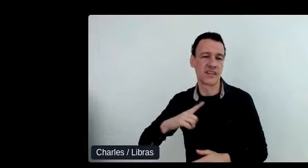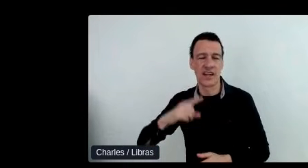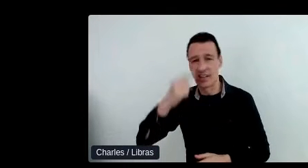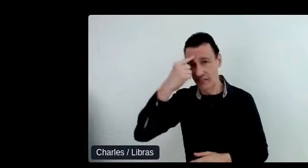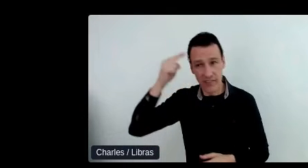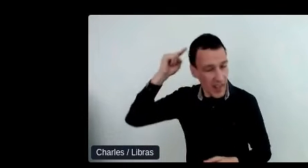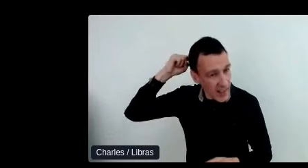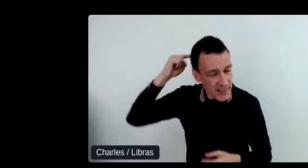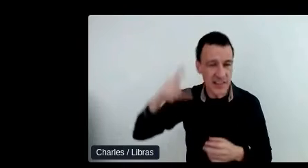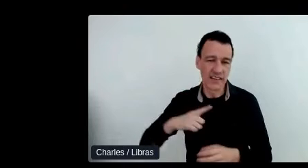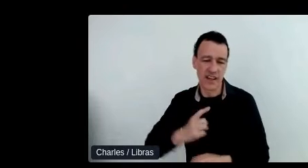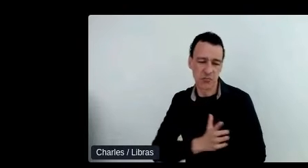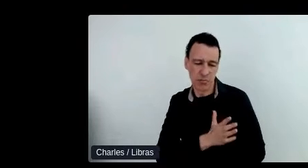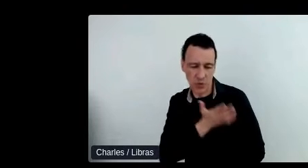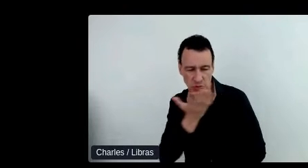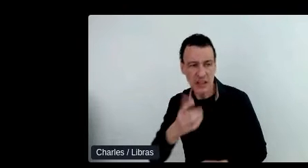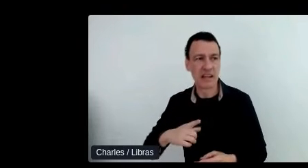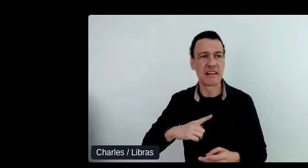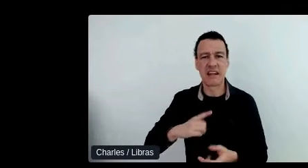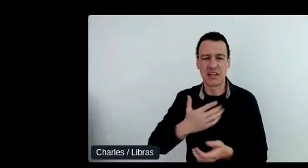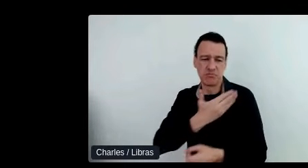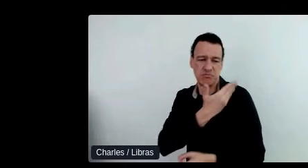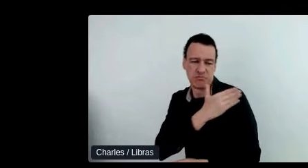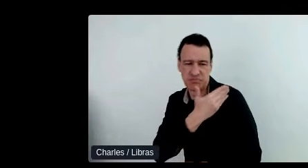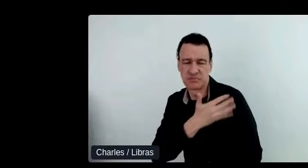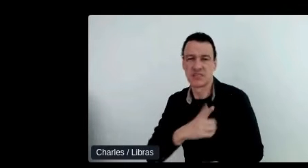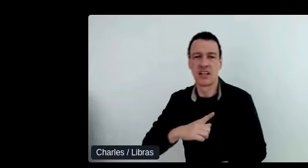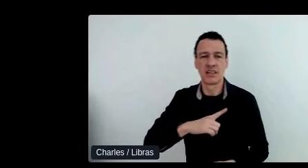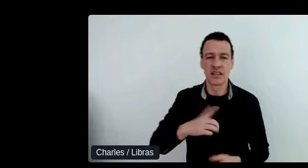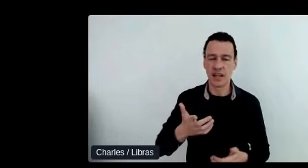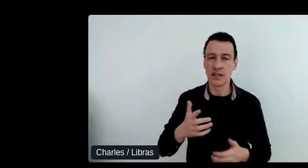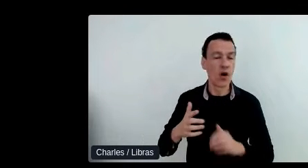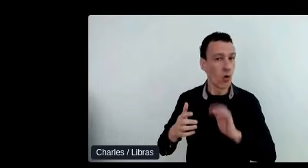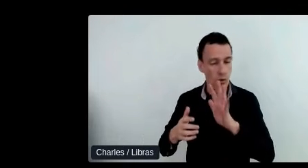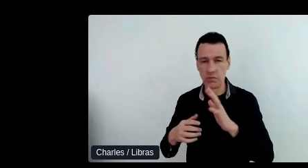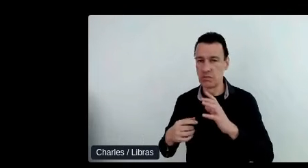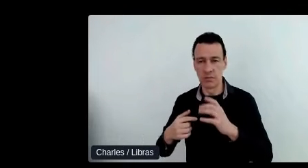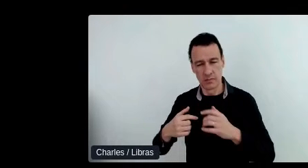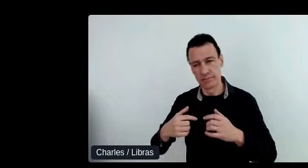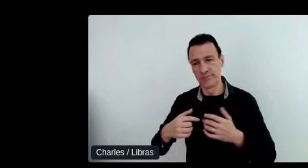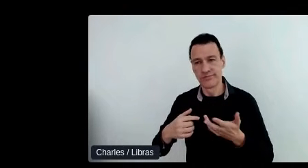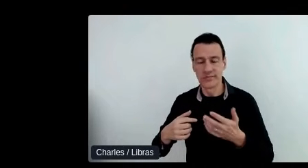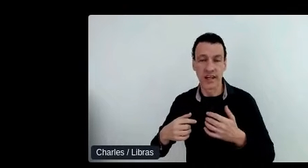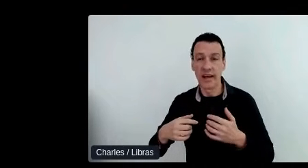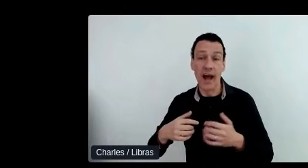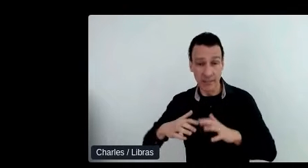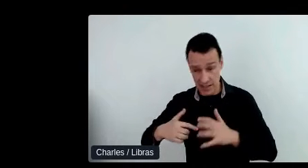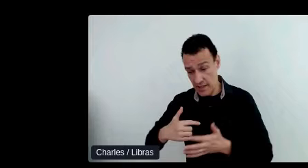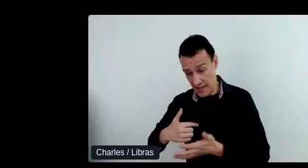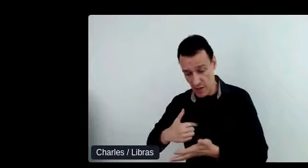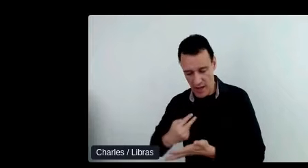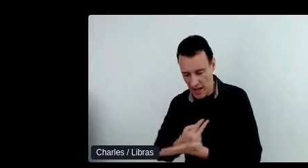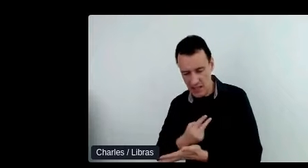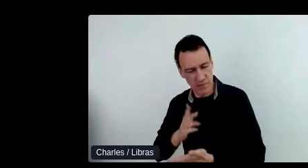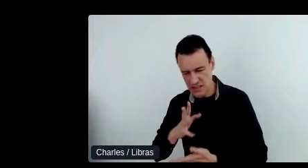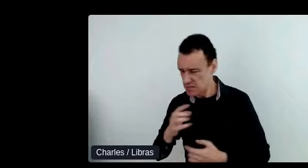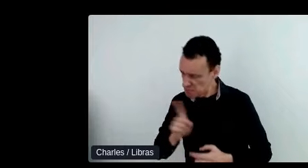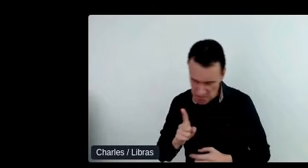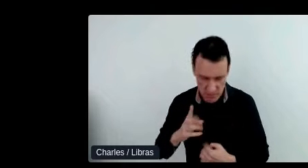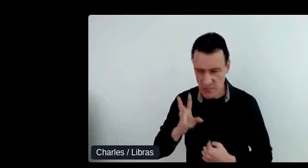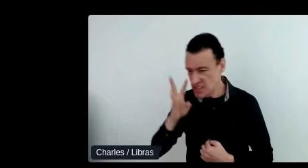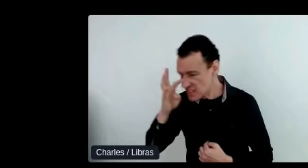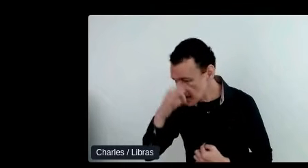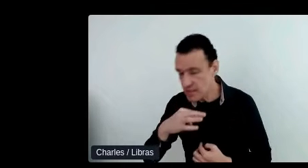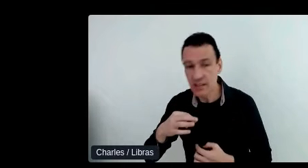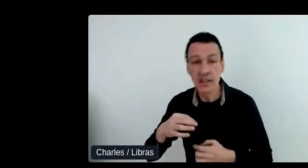carrega aquilo tipo, de seguir o instinto, apesar de não ser o certo daquilo. Ela sabe aquela primeira impressão?